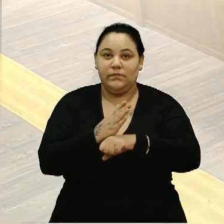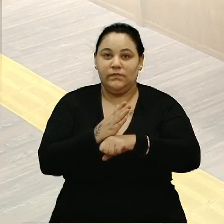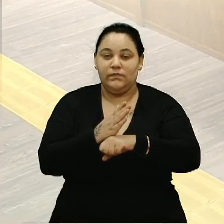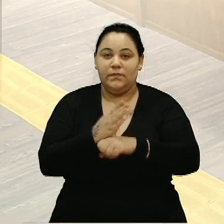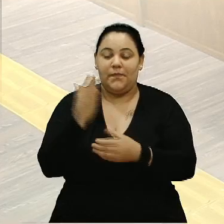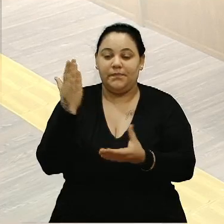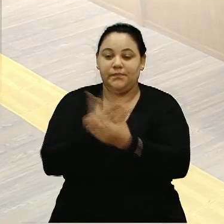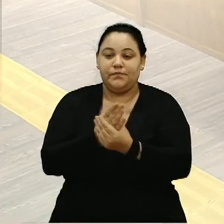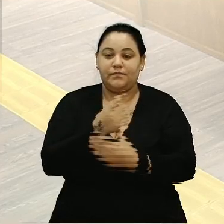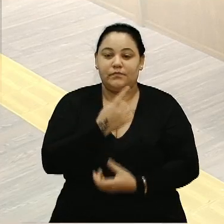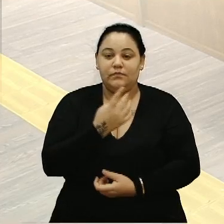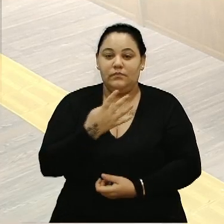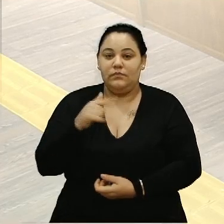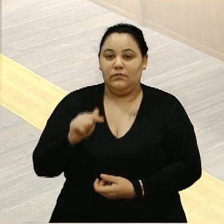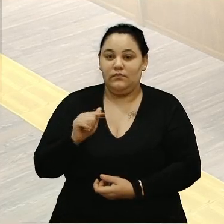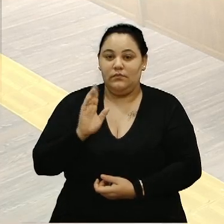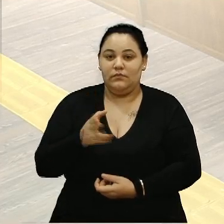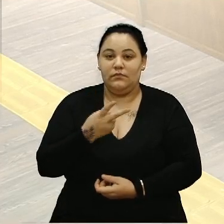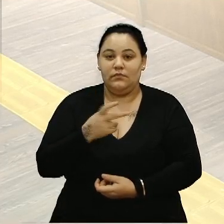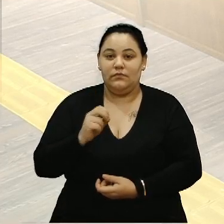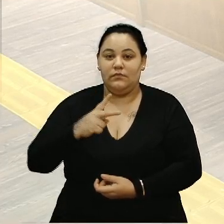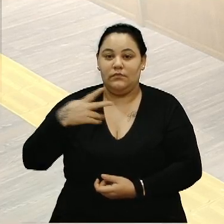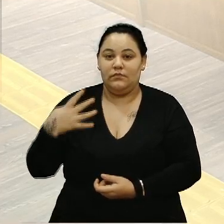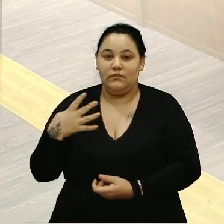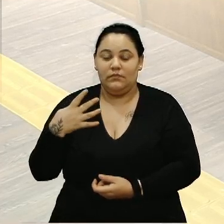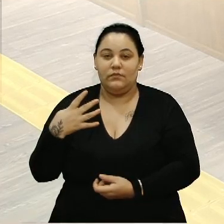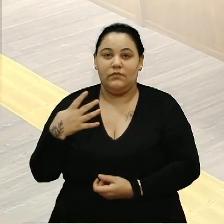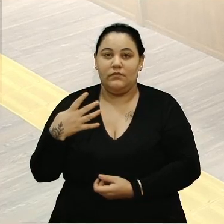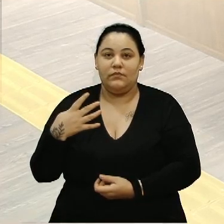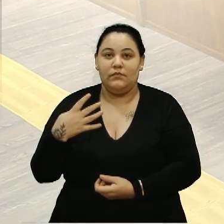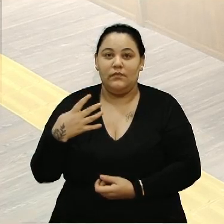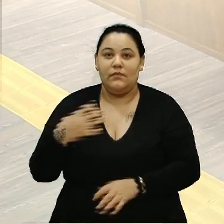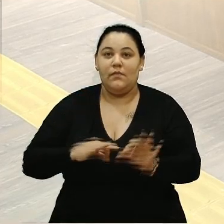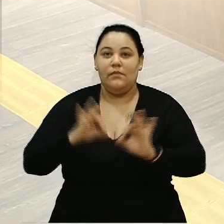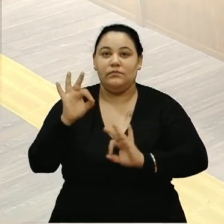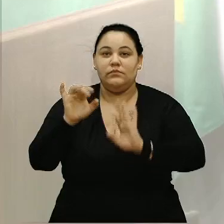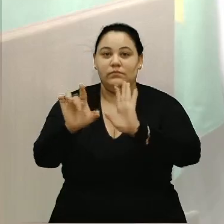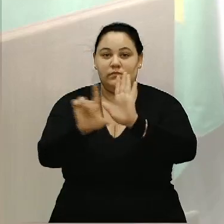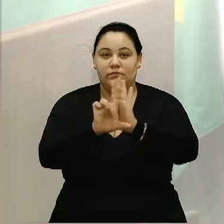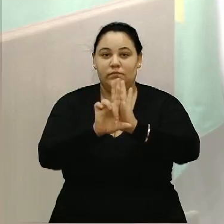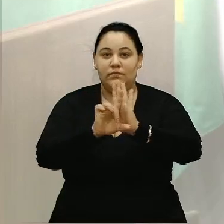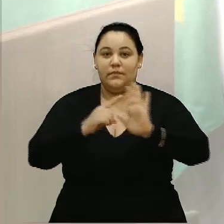Processo 147/2024, contendo o projeto de lei número